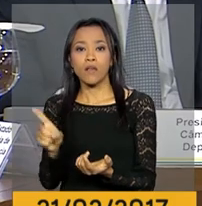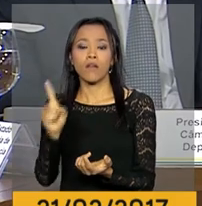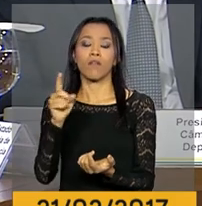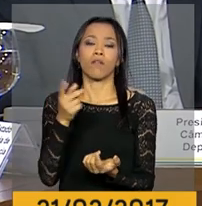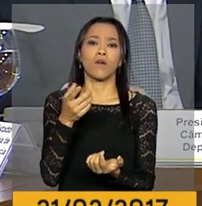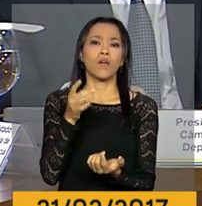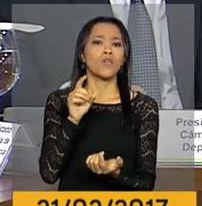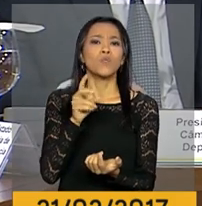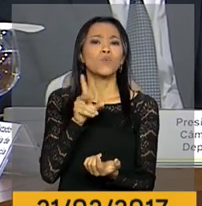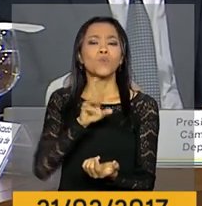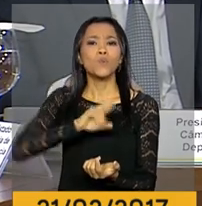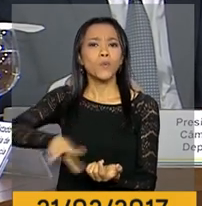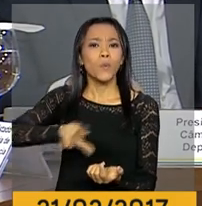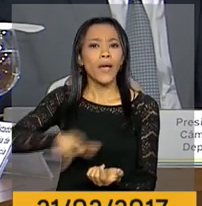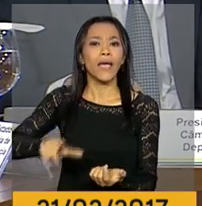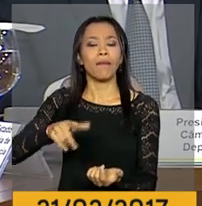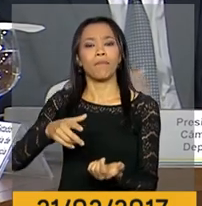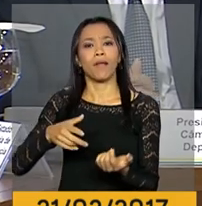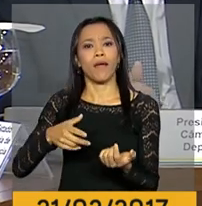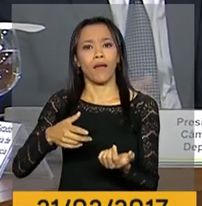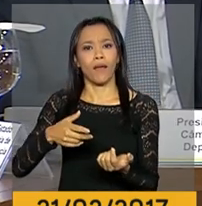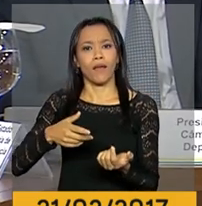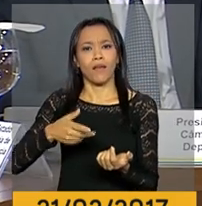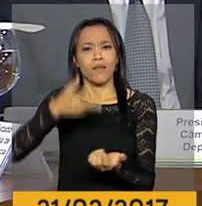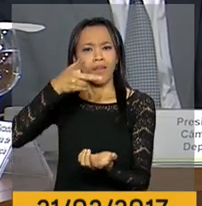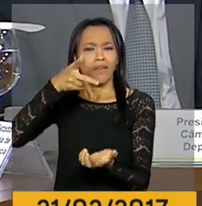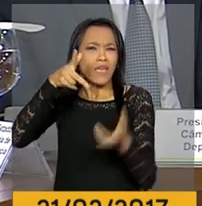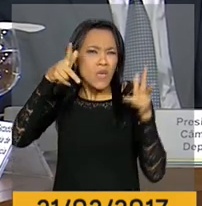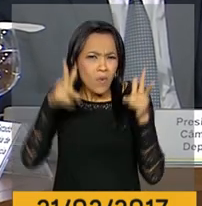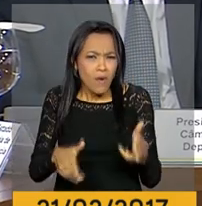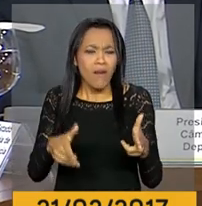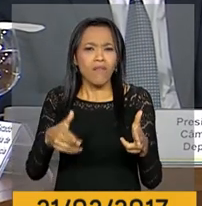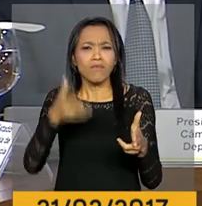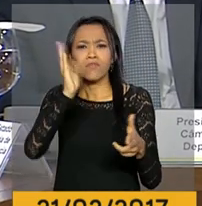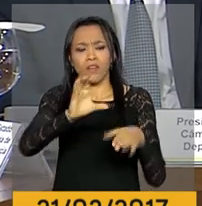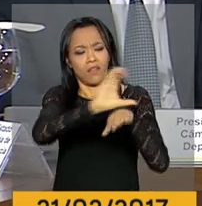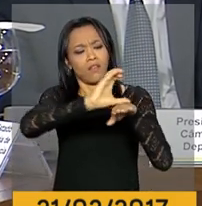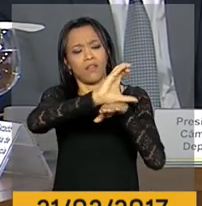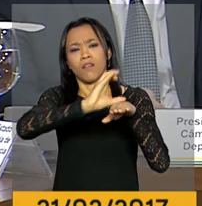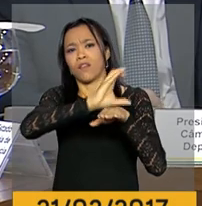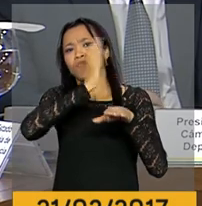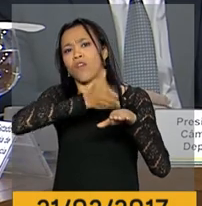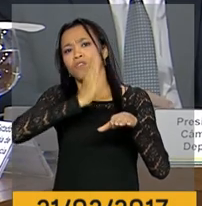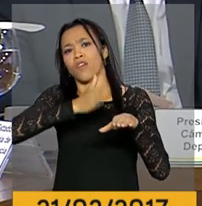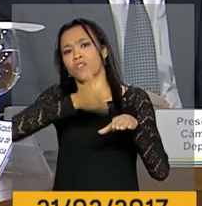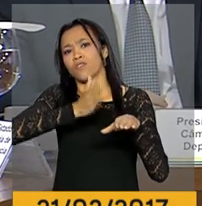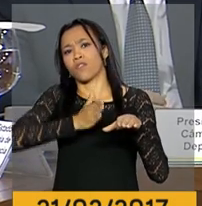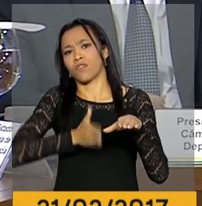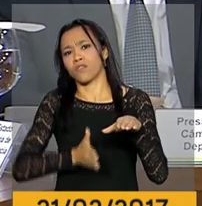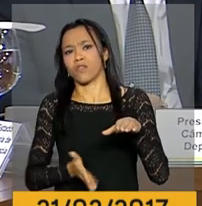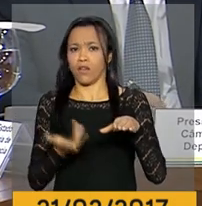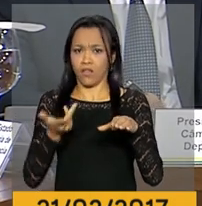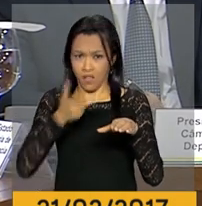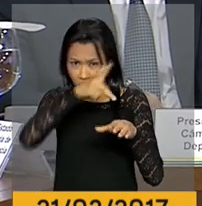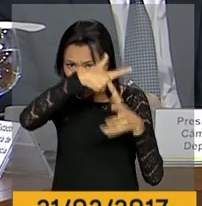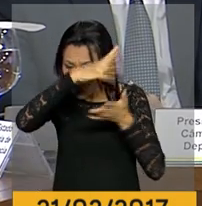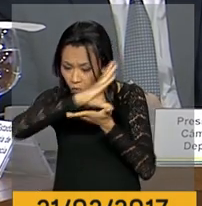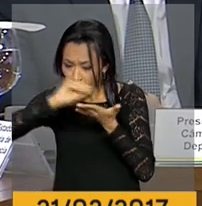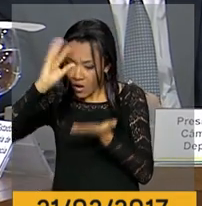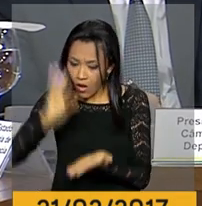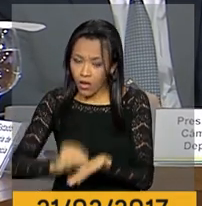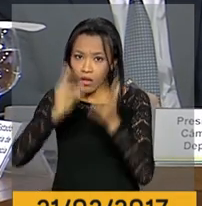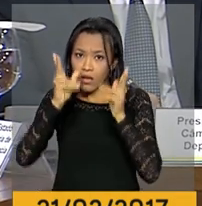para aquilo que já está relacionado literalmente como o direito social quando você